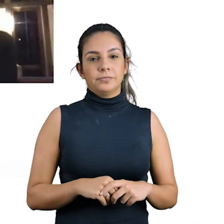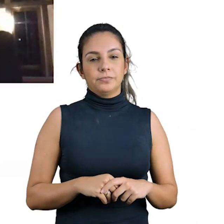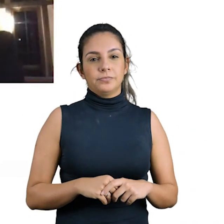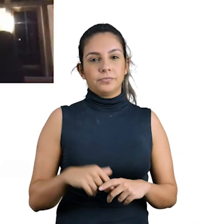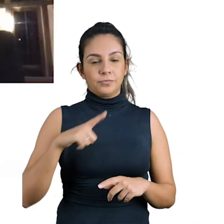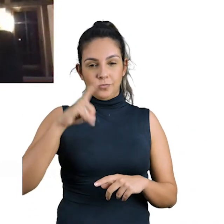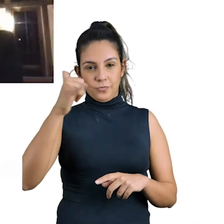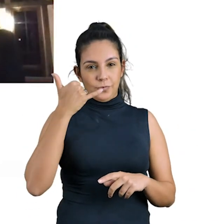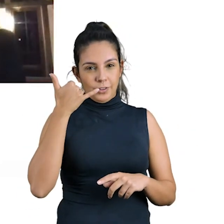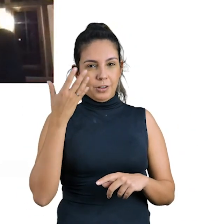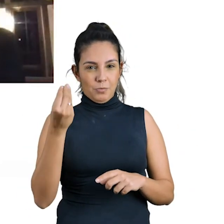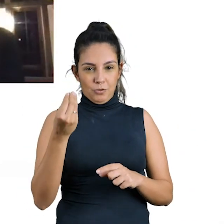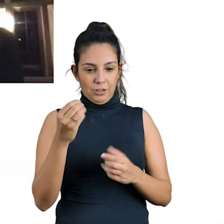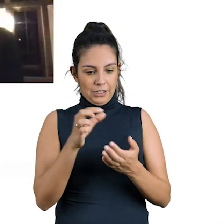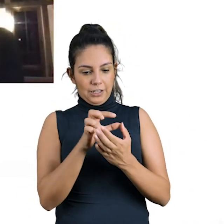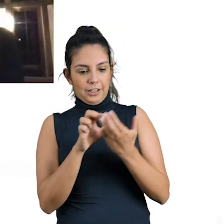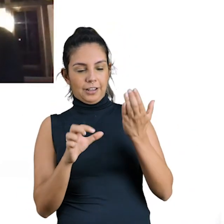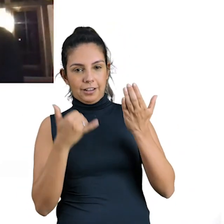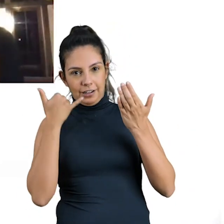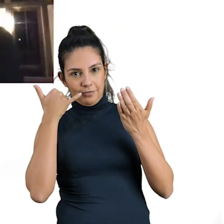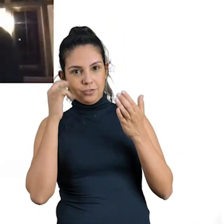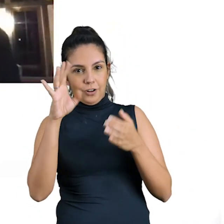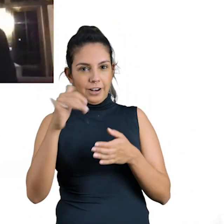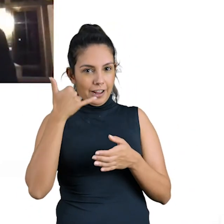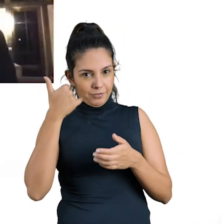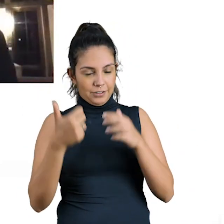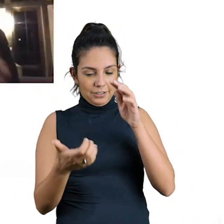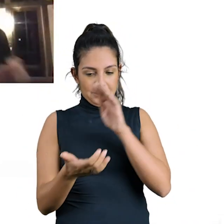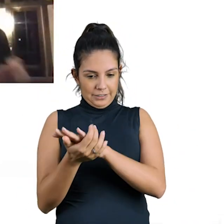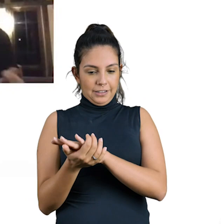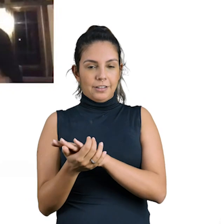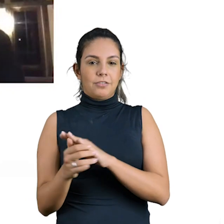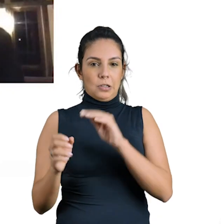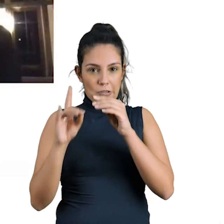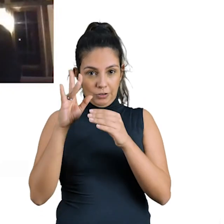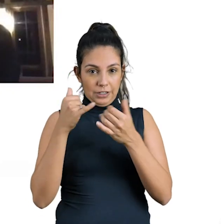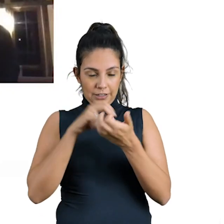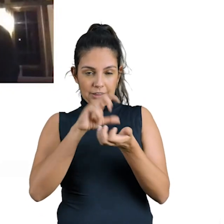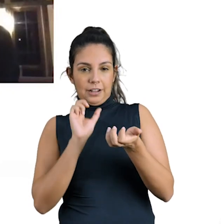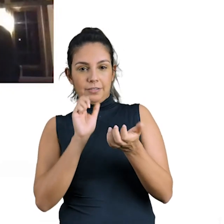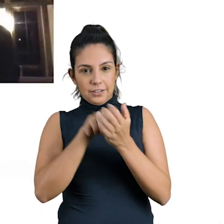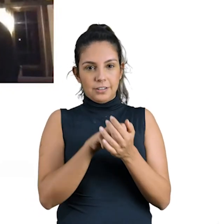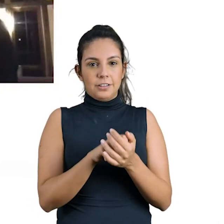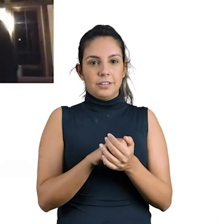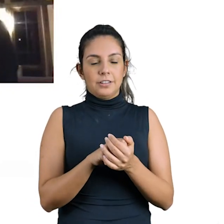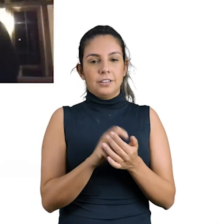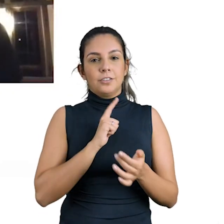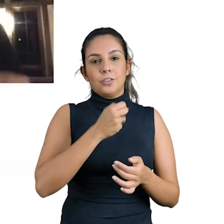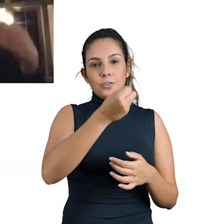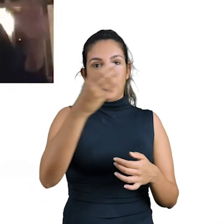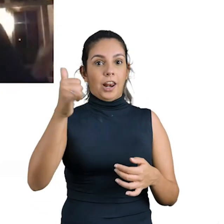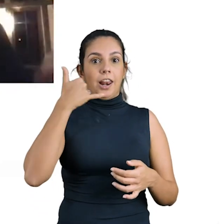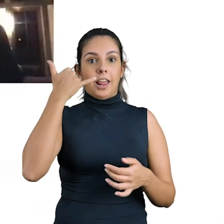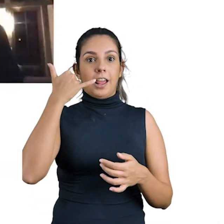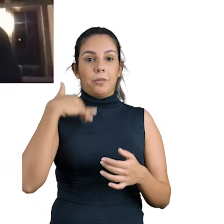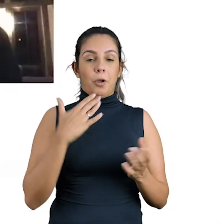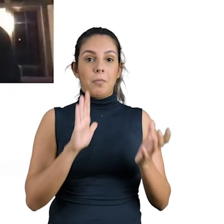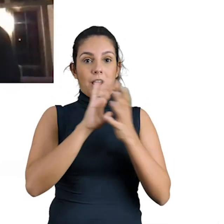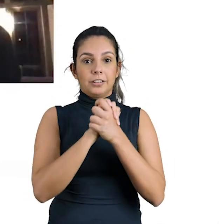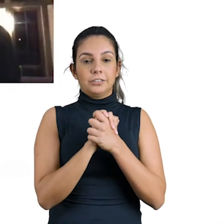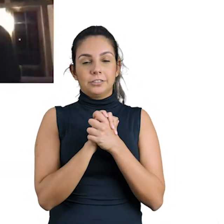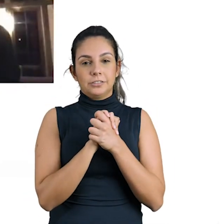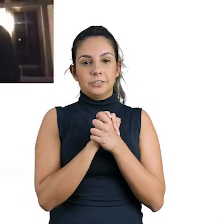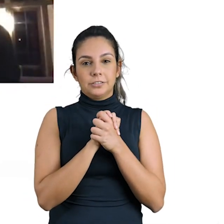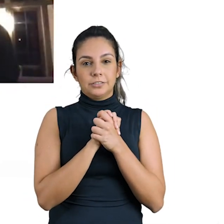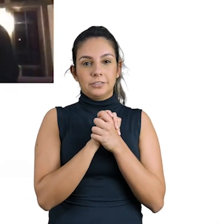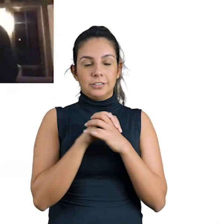tínhamos uns celulares muito grandes que a gente só ligava e desligava, e quando eu saí, tinha não sei quantas ligações do meu marido,